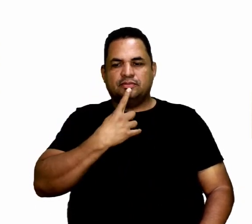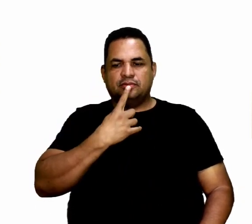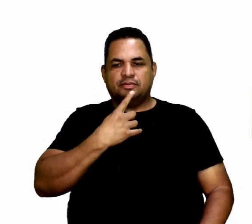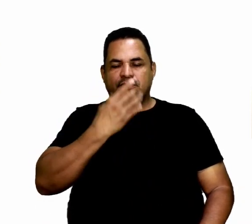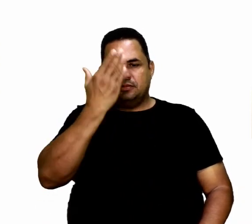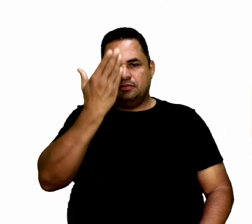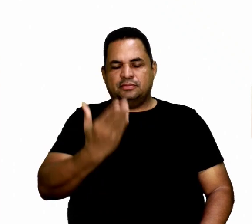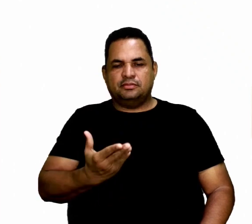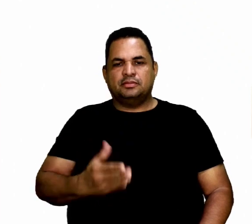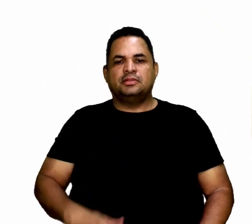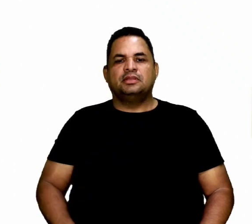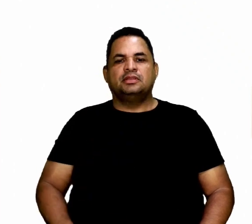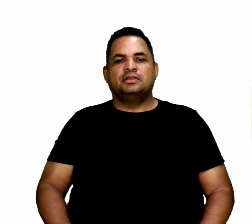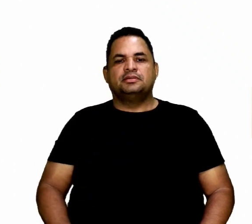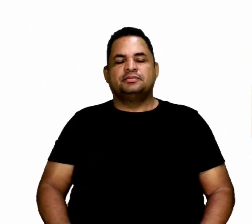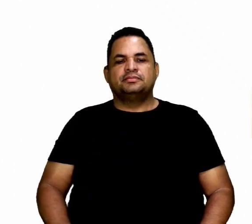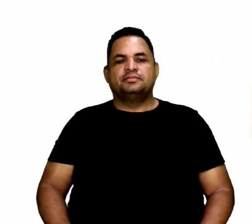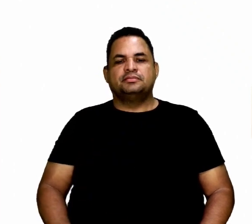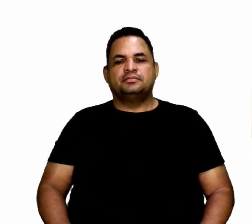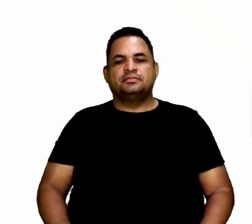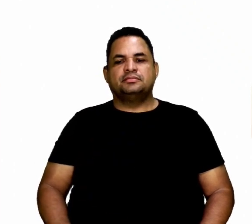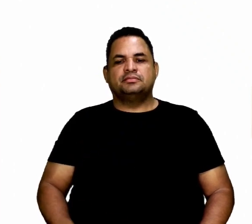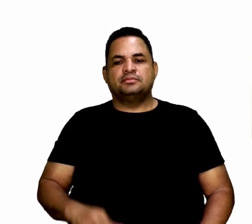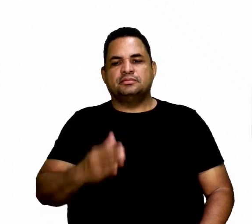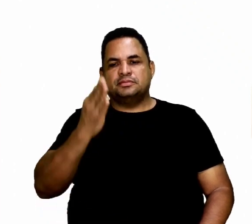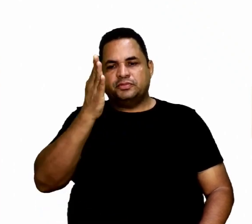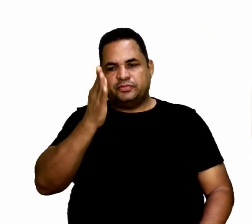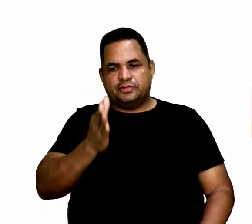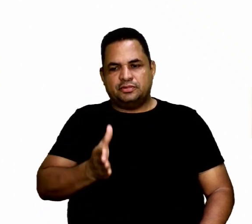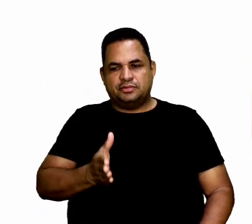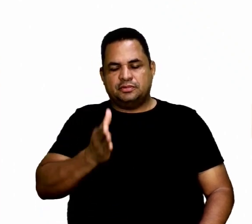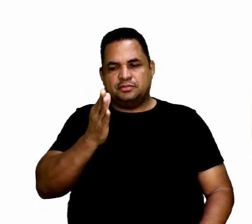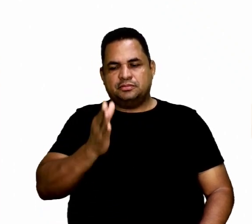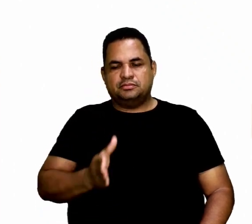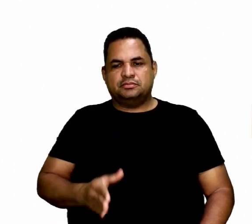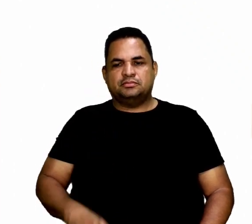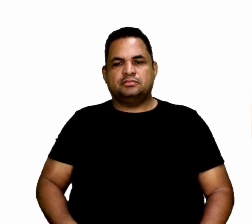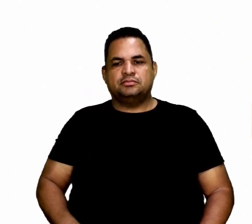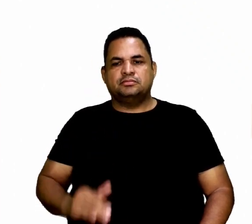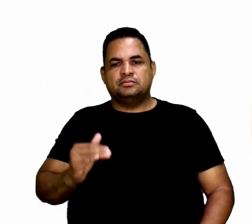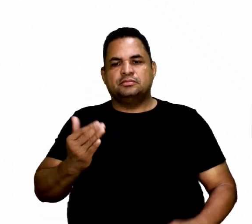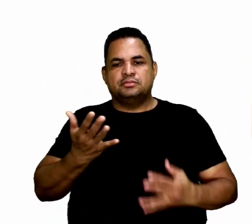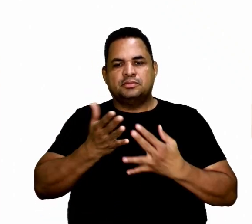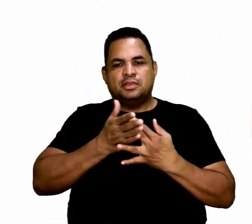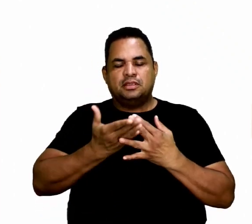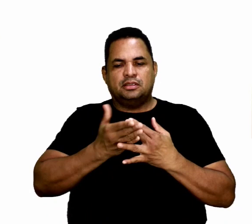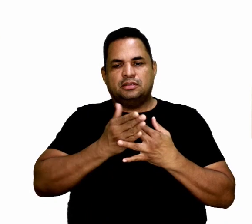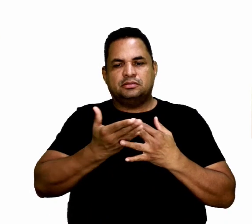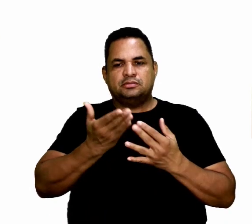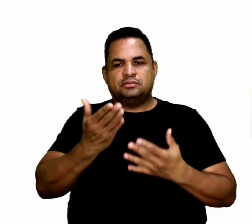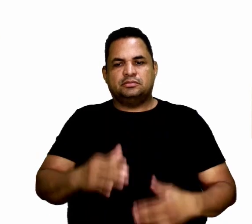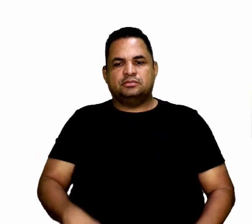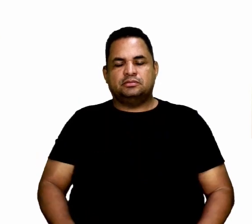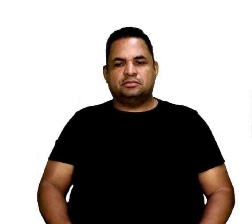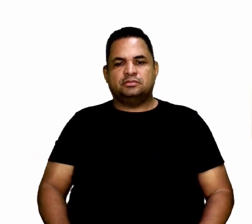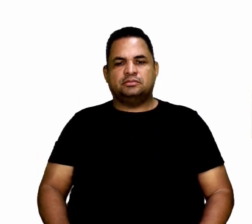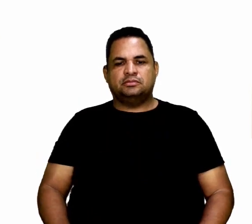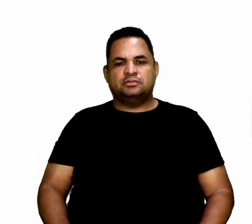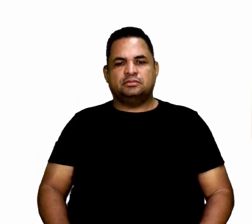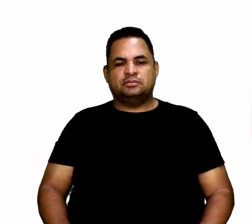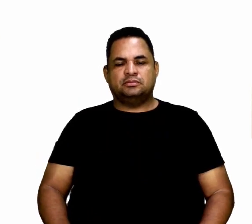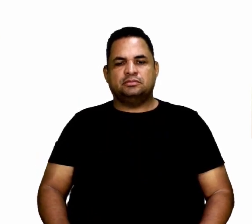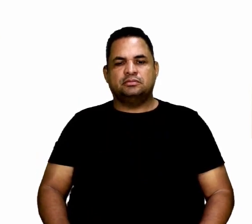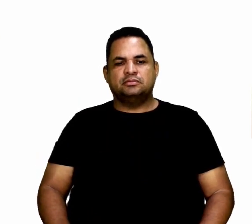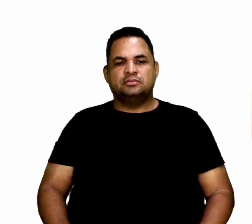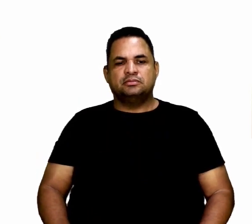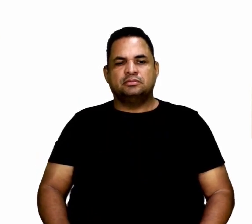vermelha ela não fica nesse canal que tem no meio do osso, ela fica entranhada, digamos assim, né, na epífise do